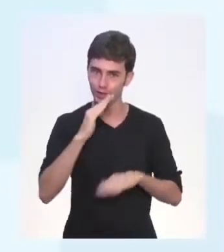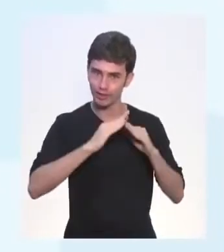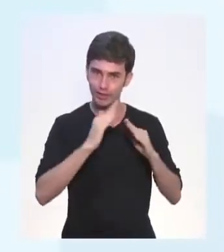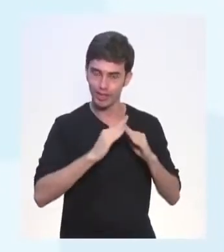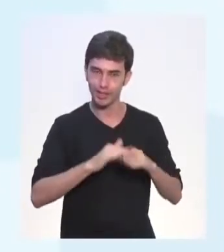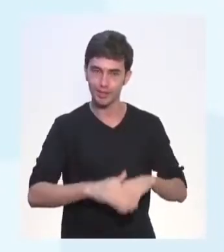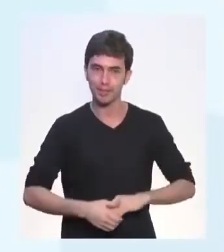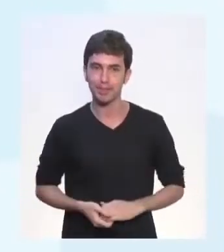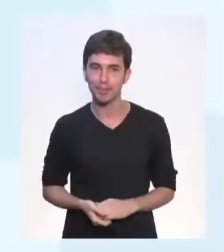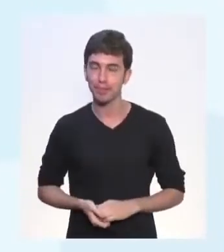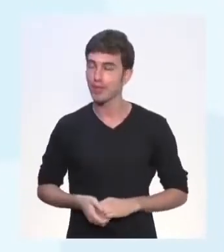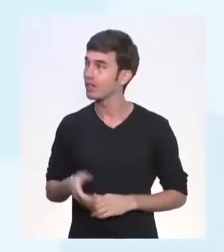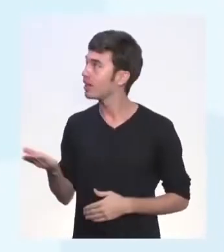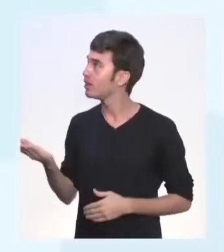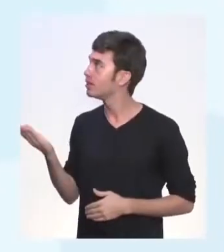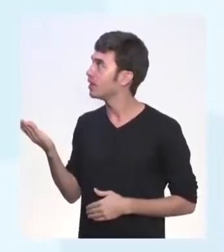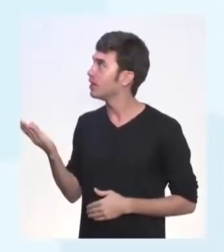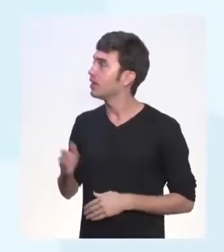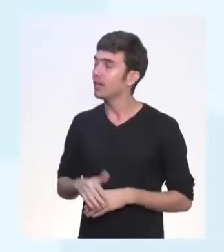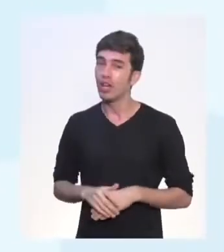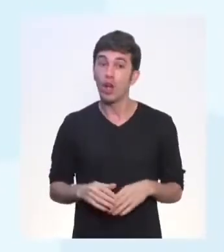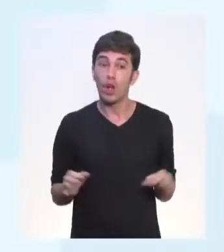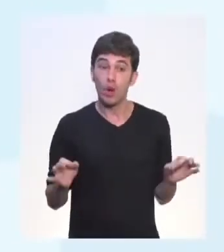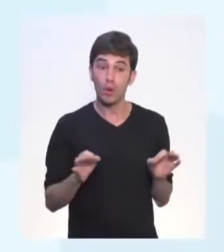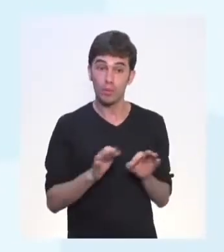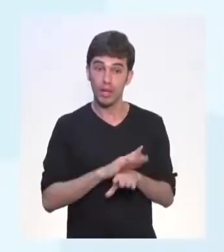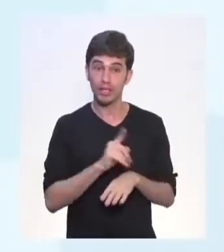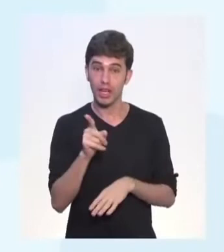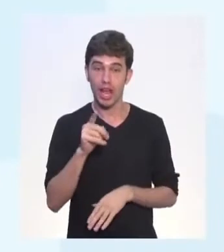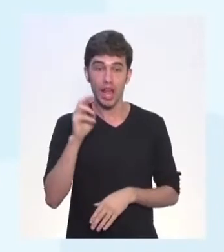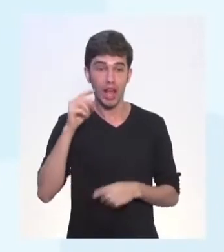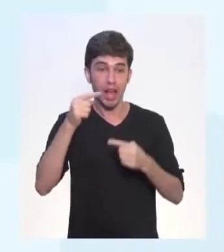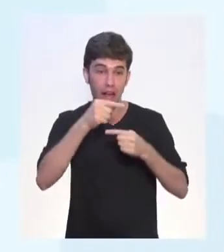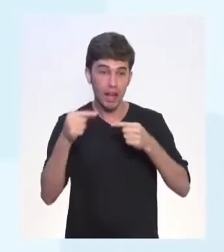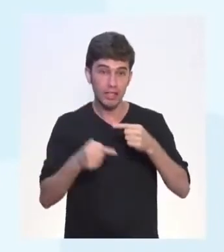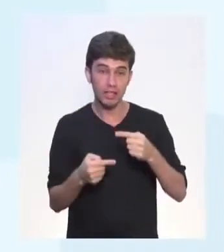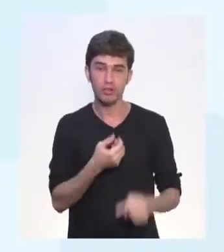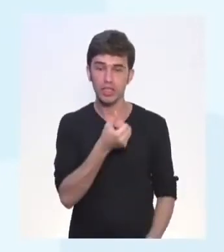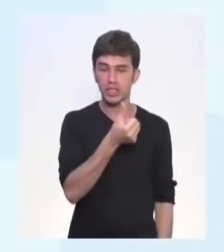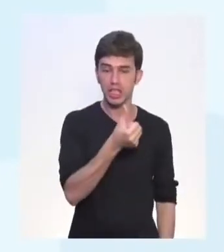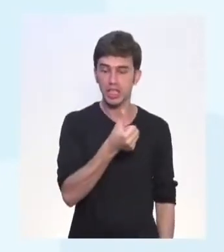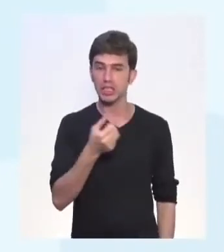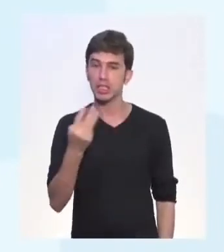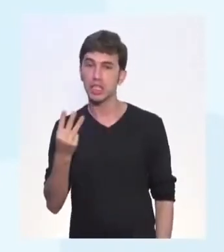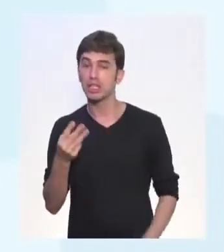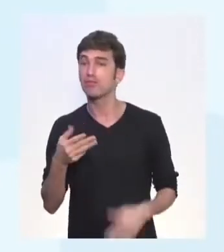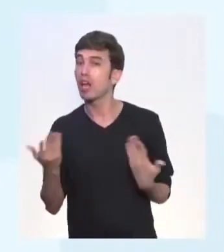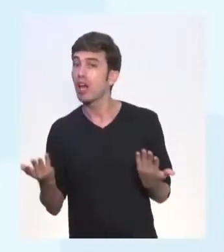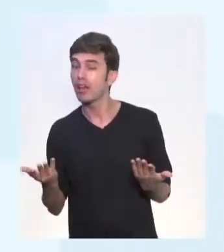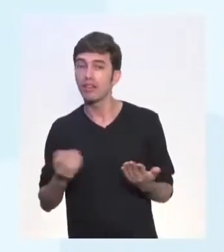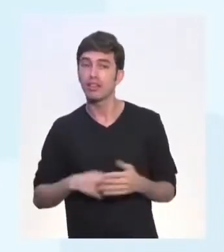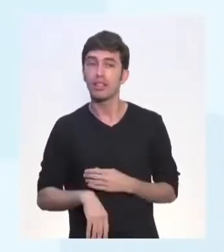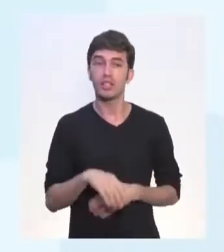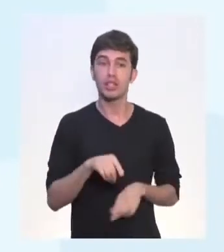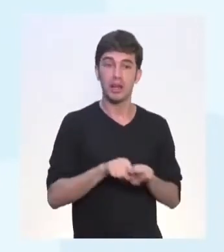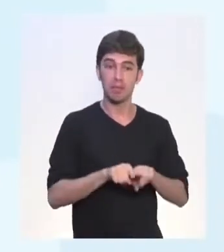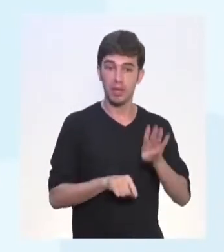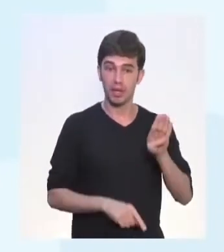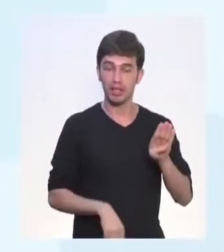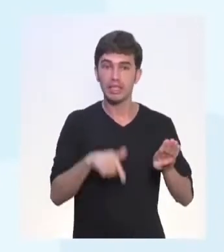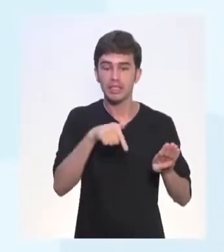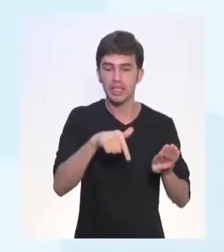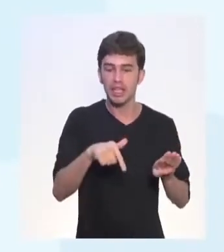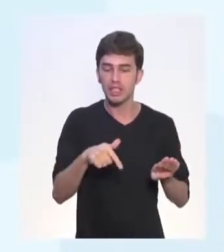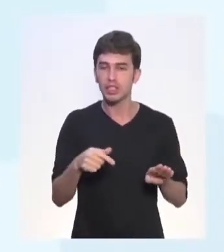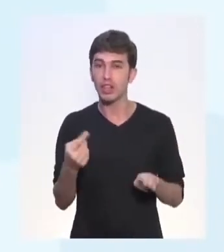lá. Tony, complete a razão entre 6 e 3 é. Na letra B, a razão entre 7 e 21